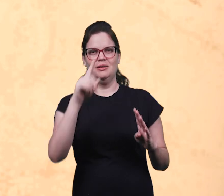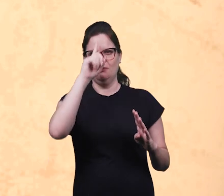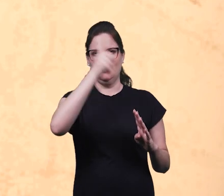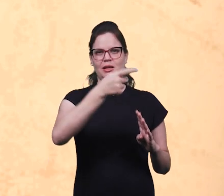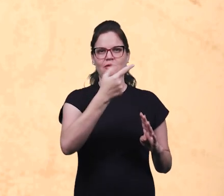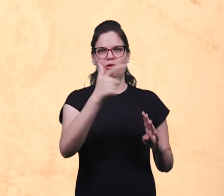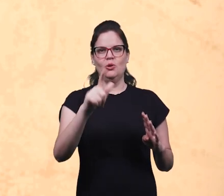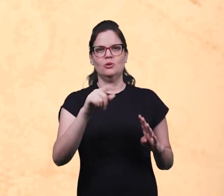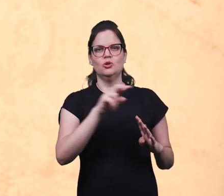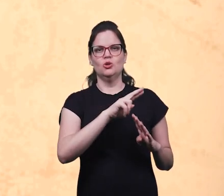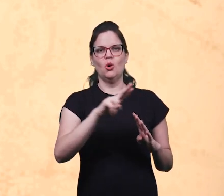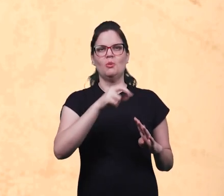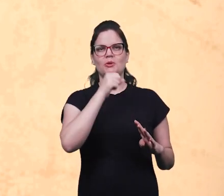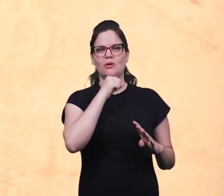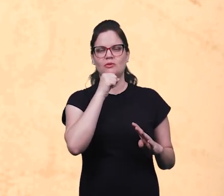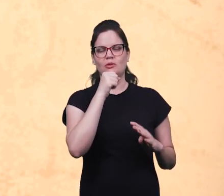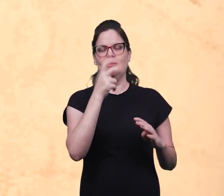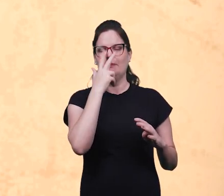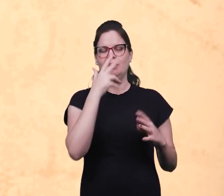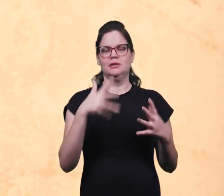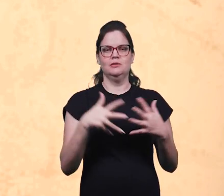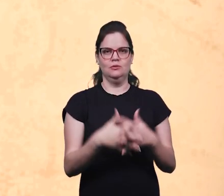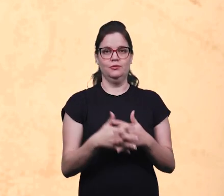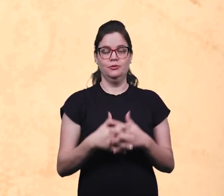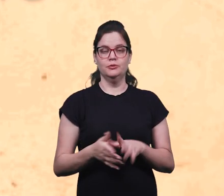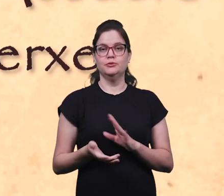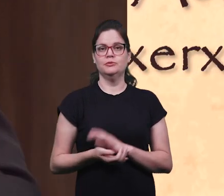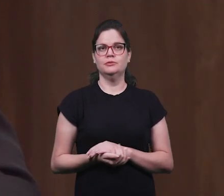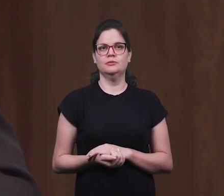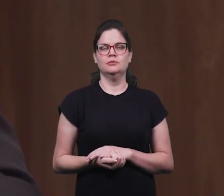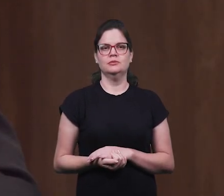outro, era o nome do avô, por isso que confunde.